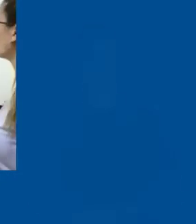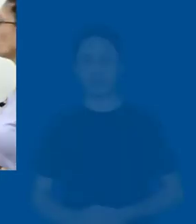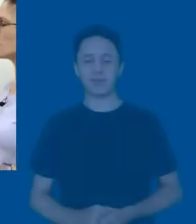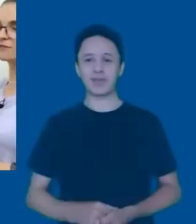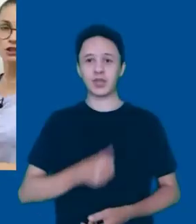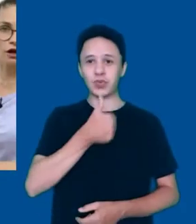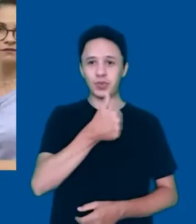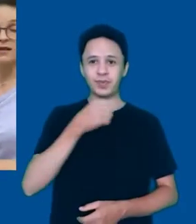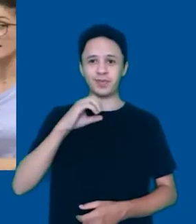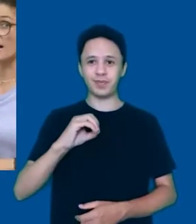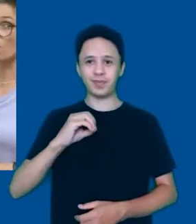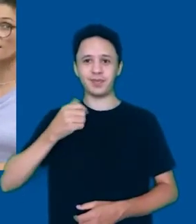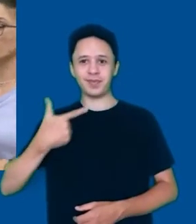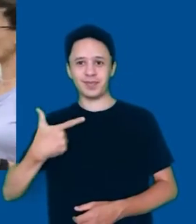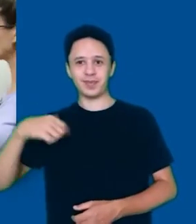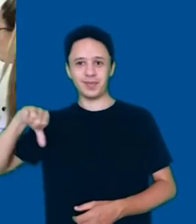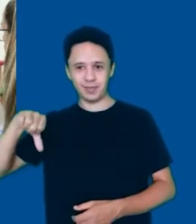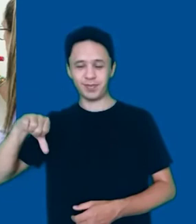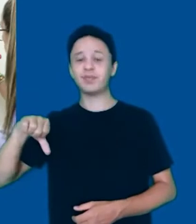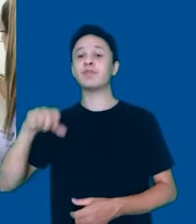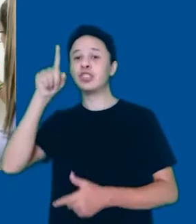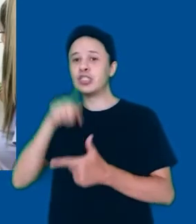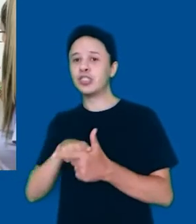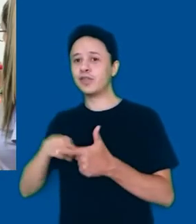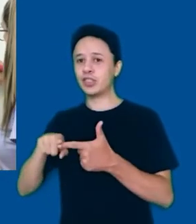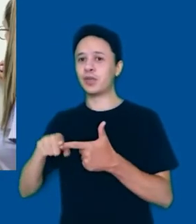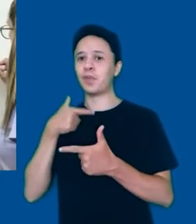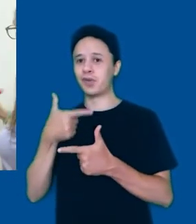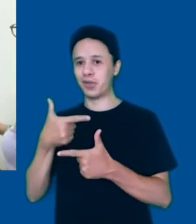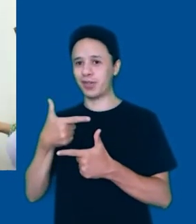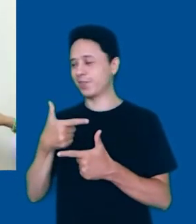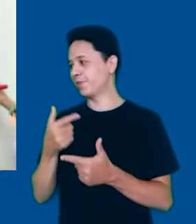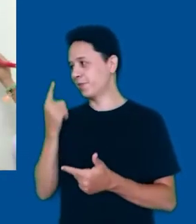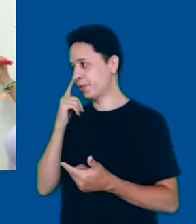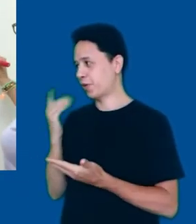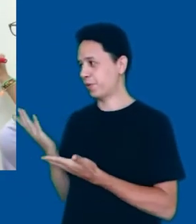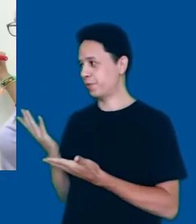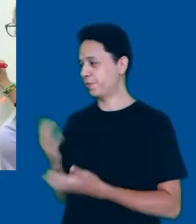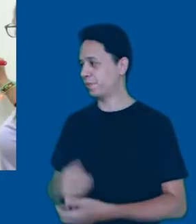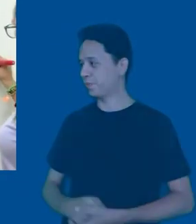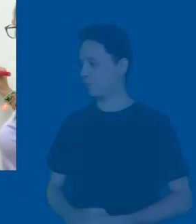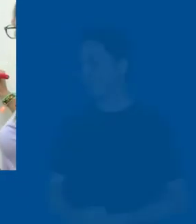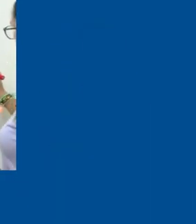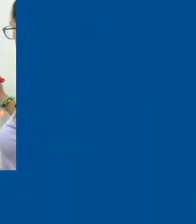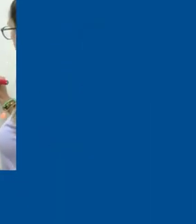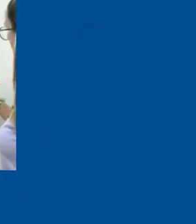Dá 1.029. E agora eu pego e divido esse resultado por 2. Aí, dividindo por